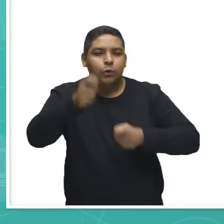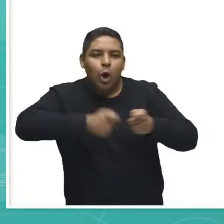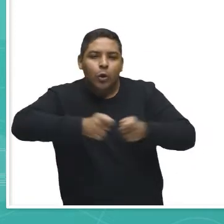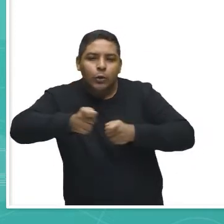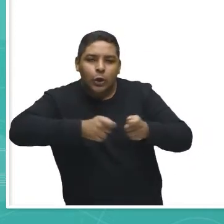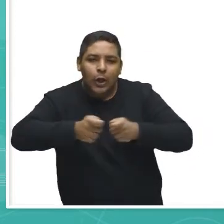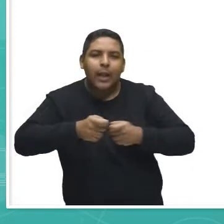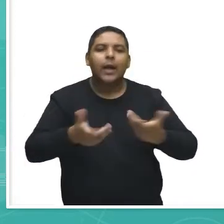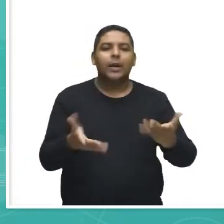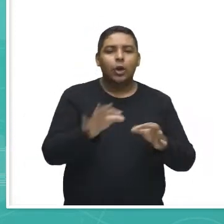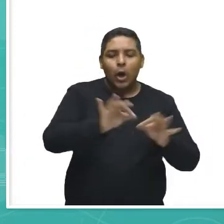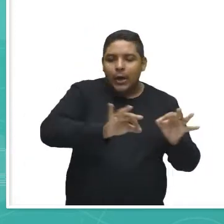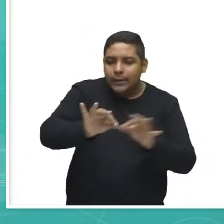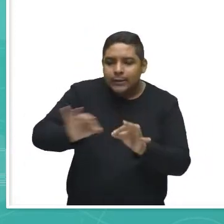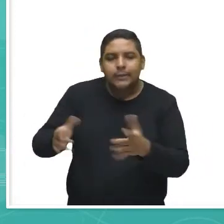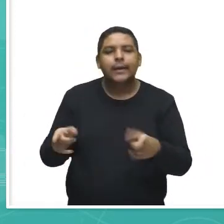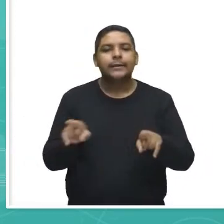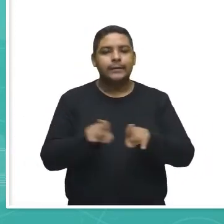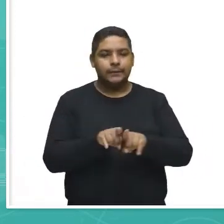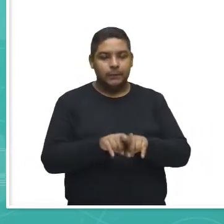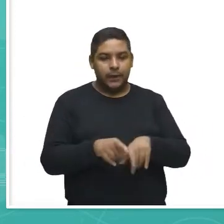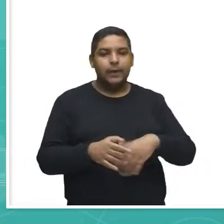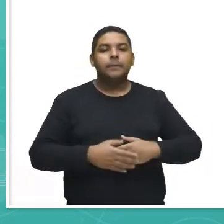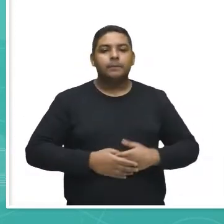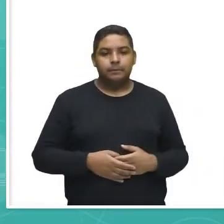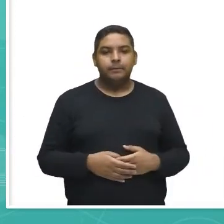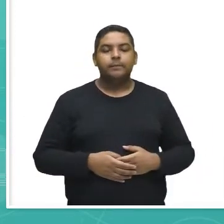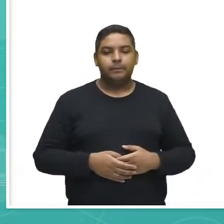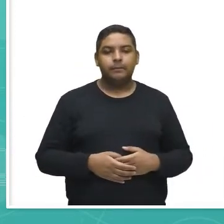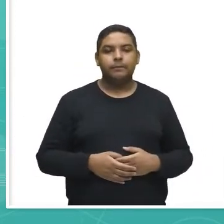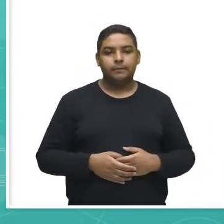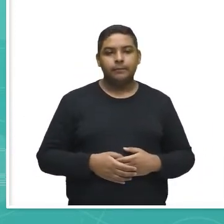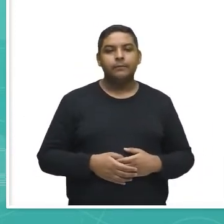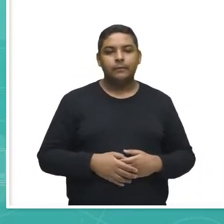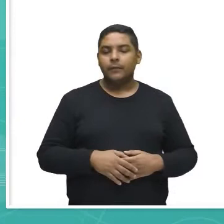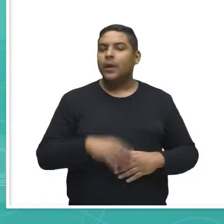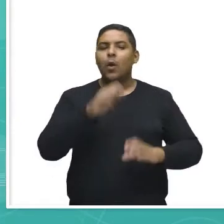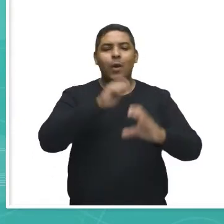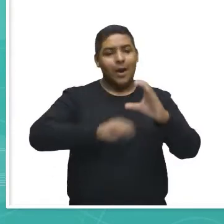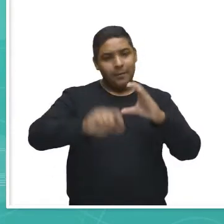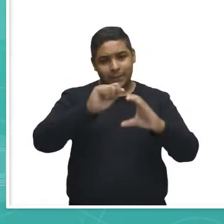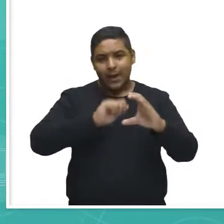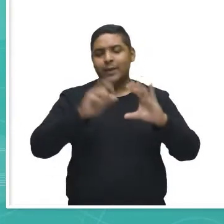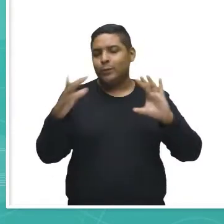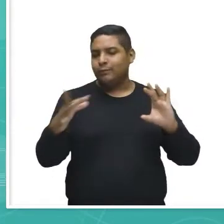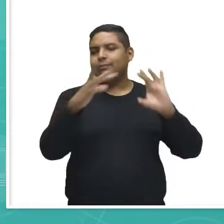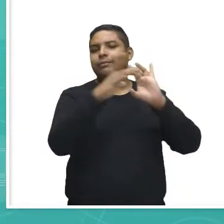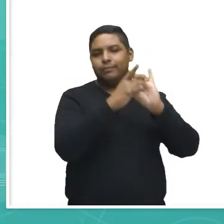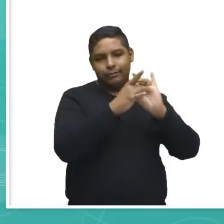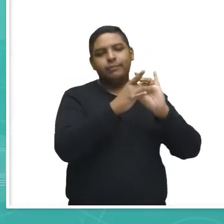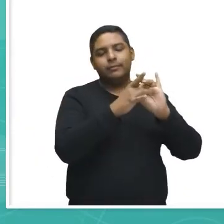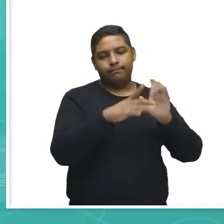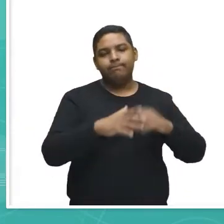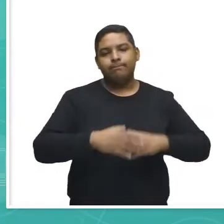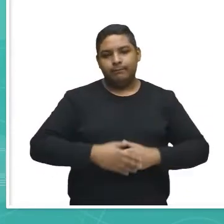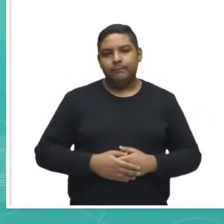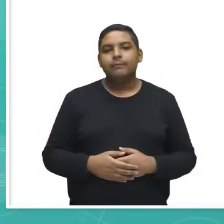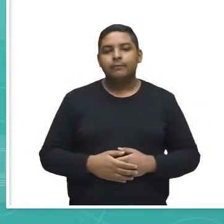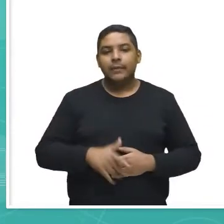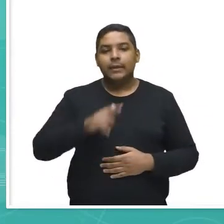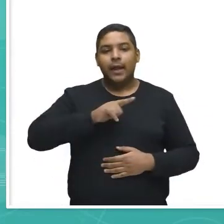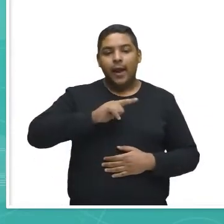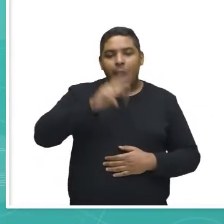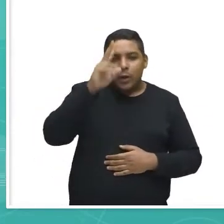essa iniciativa privada que vai ter um dono. Tá? Então, o capitalismo está muito ligado a esse processo, né, de ter